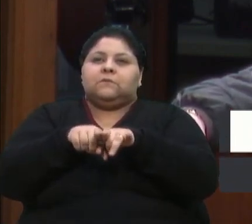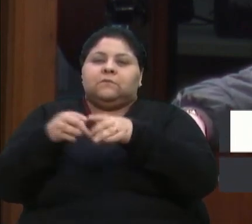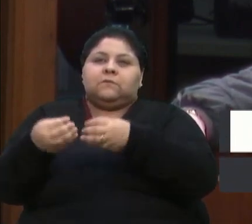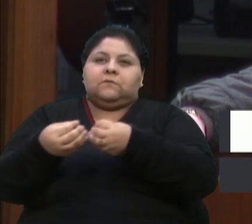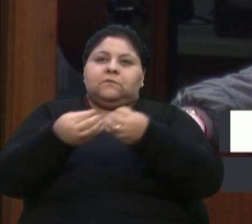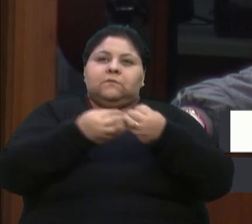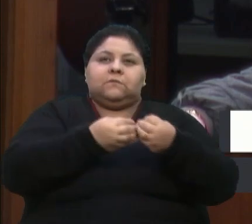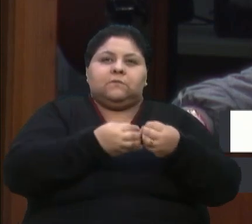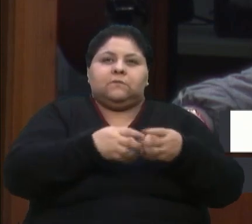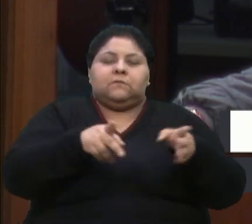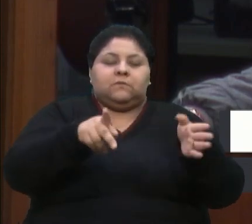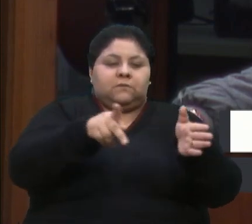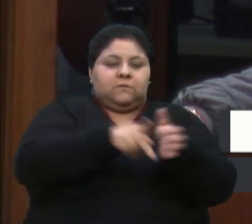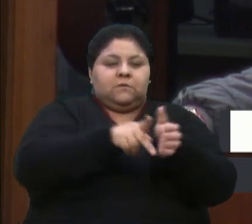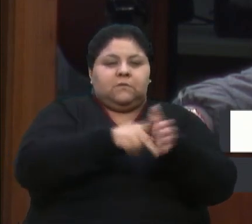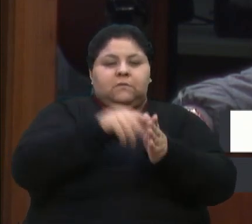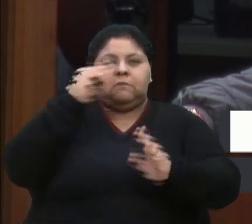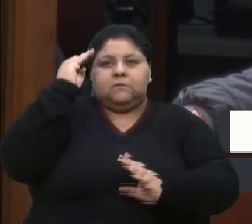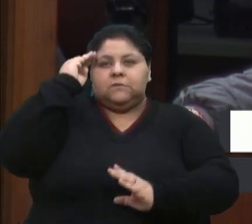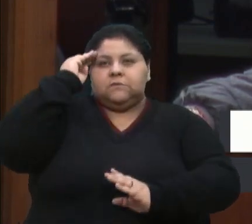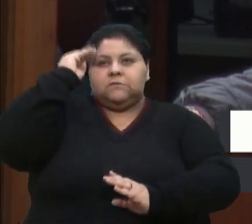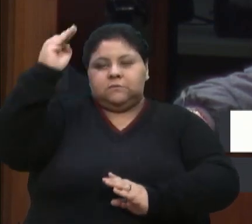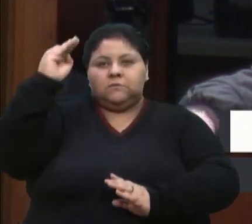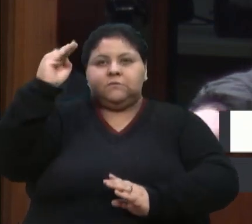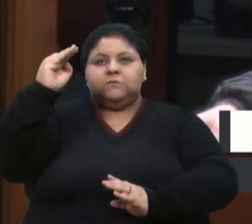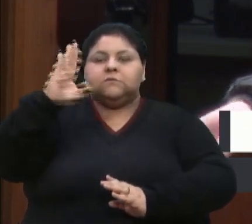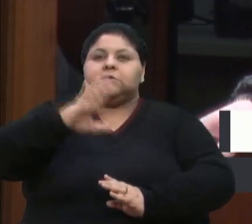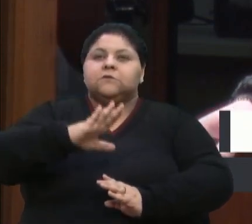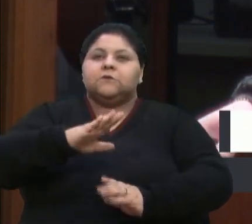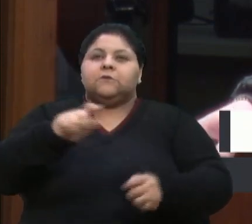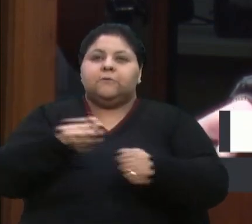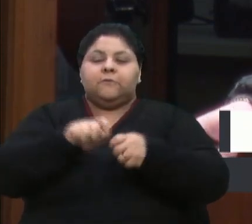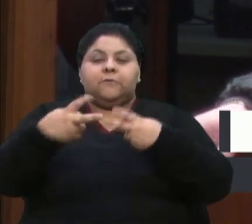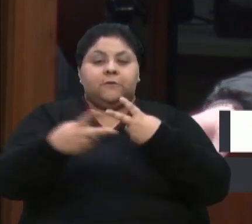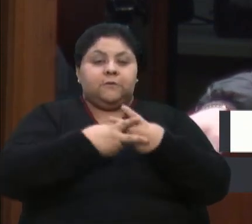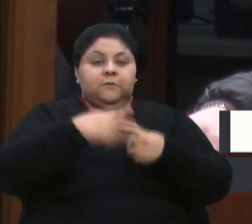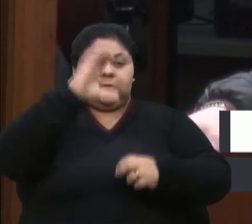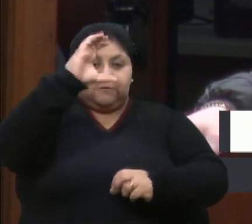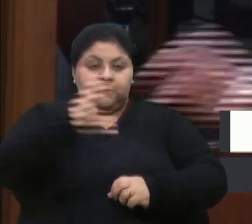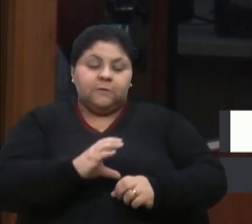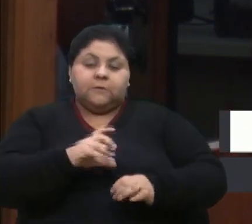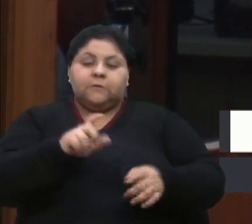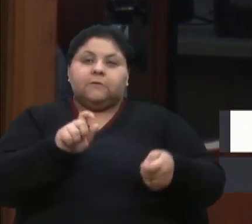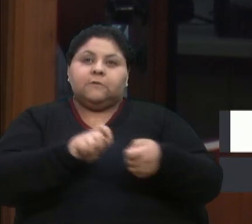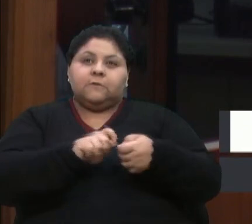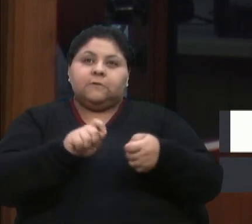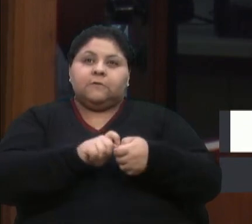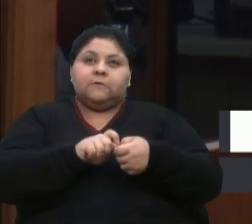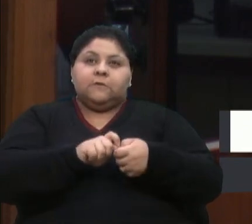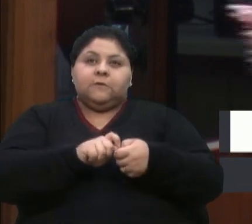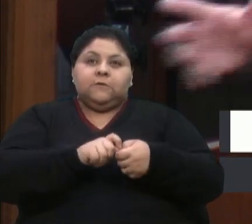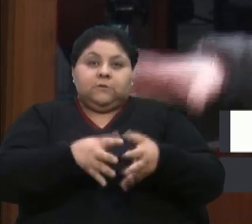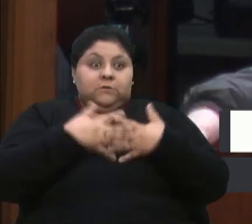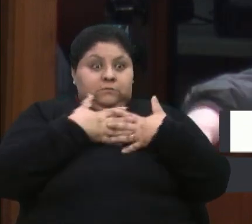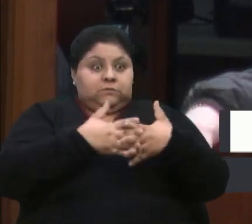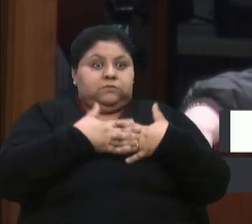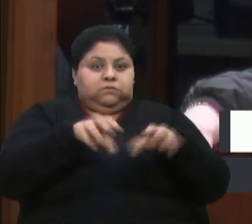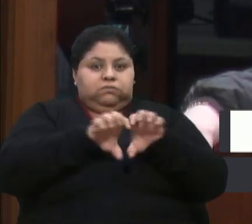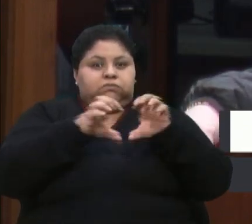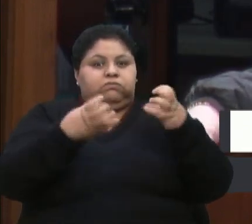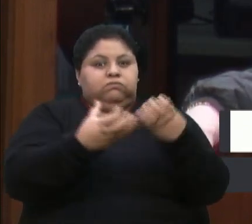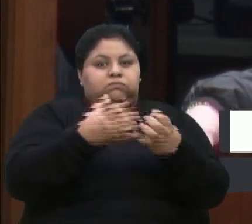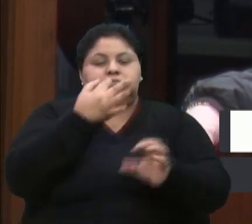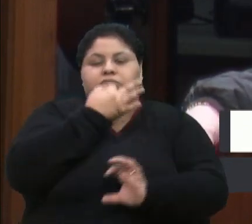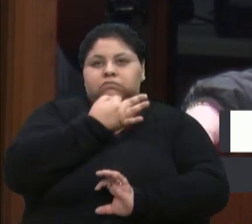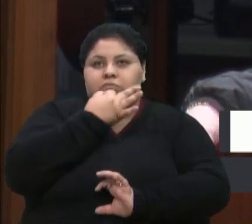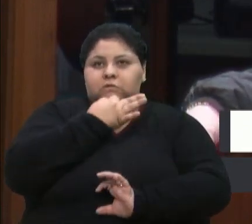a própria Brigada Militar também efetuou a prisão de um cidadão que estava aterrorizando a comunidade caxiense